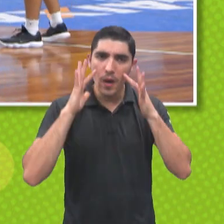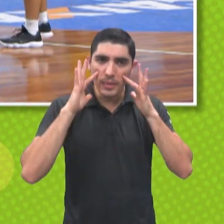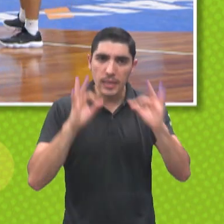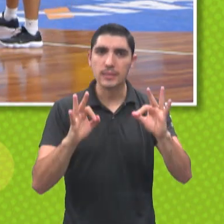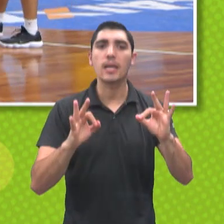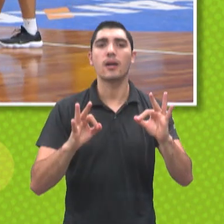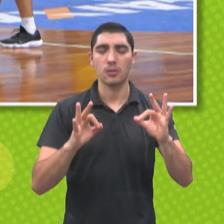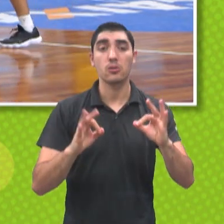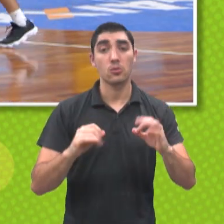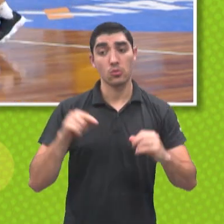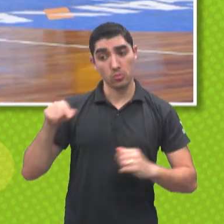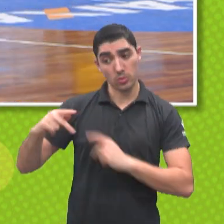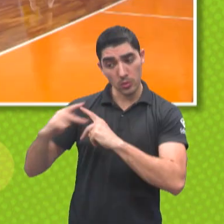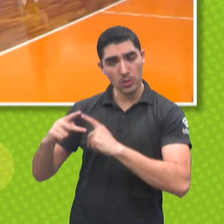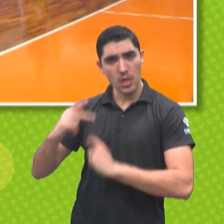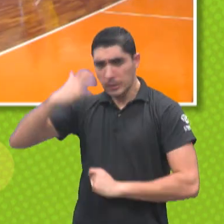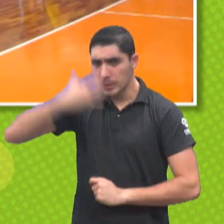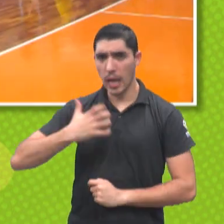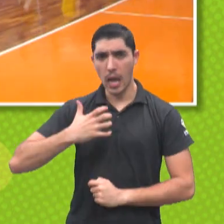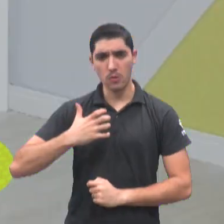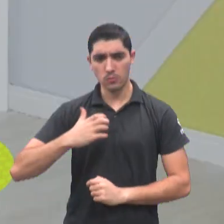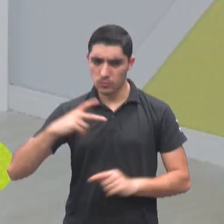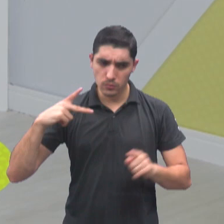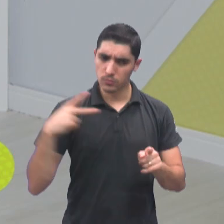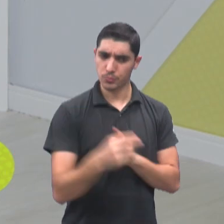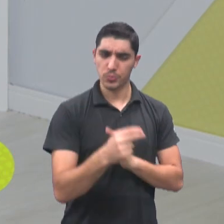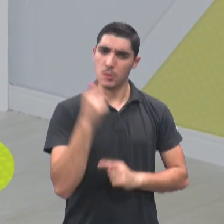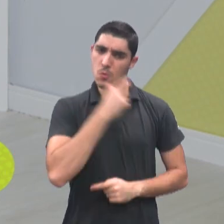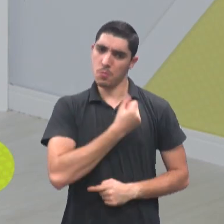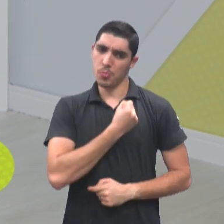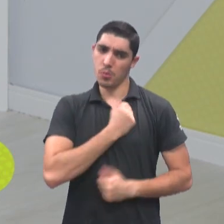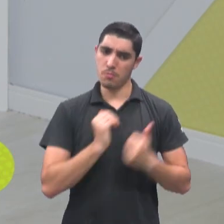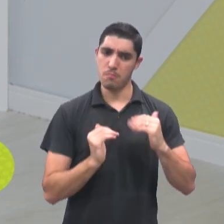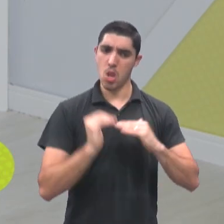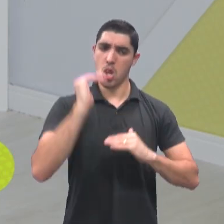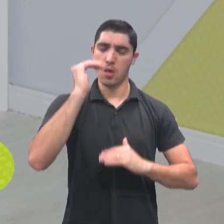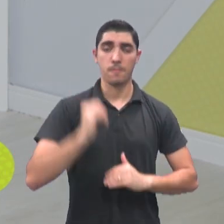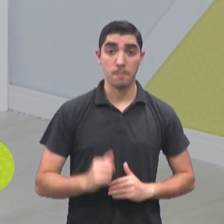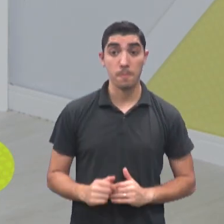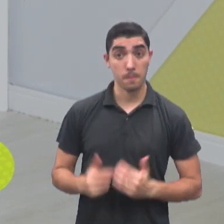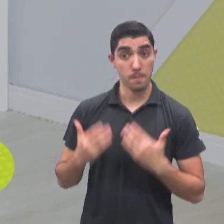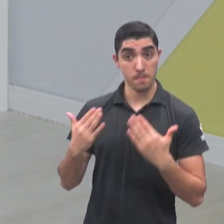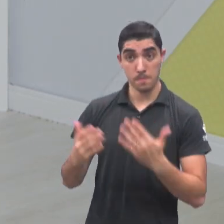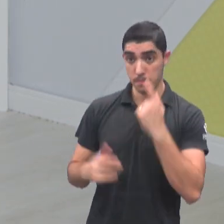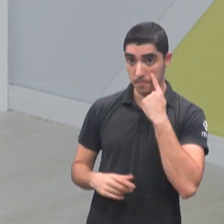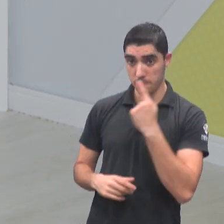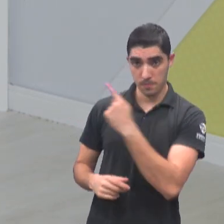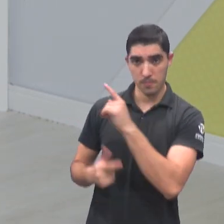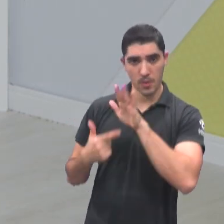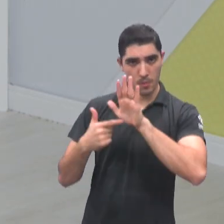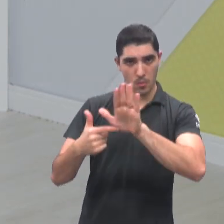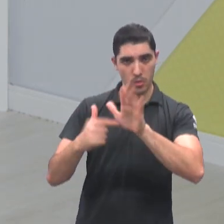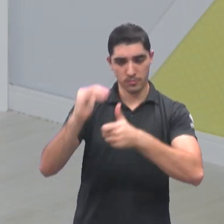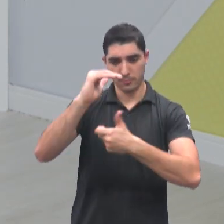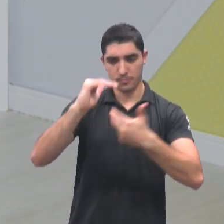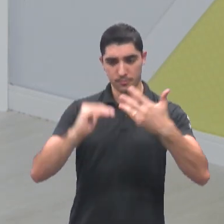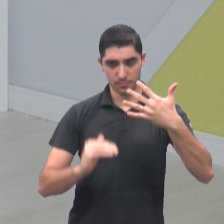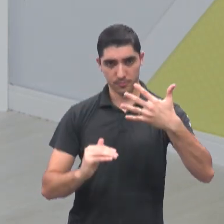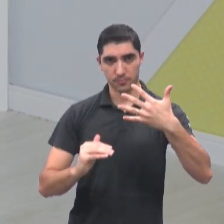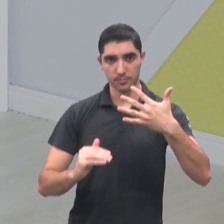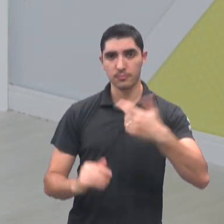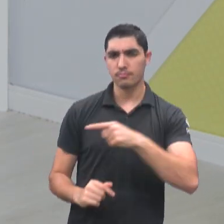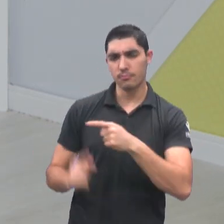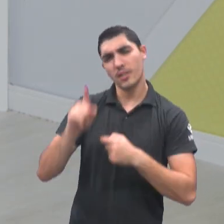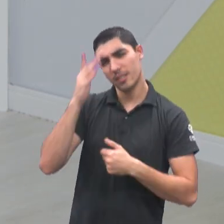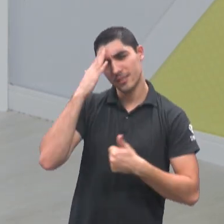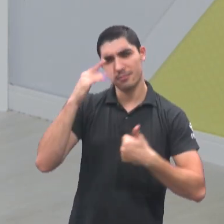tem que jogar sério, ganhar e aí pontuar. E a vitória é importante para o São José. Matheus, coloca para a gente aqui a classificação, por gentileza. Lá em cima você já